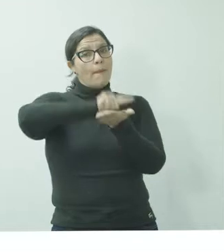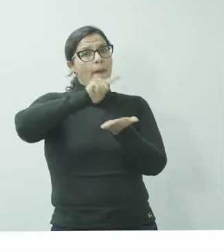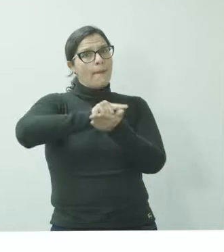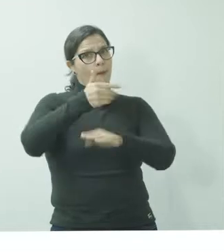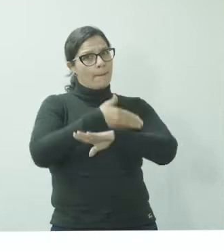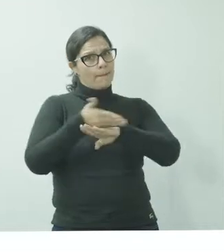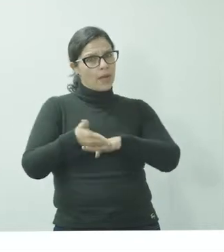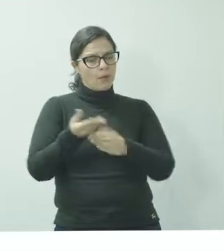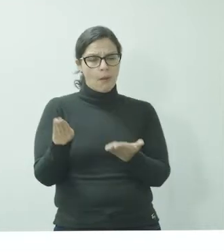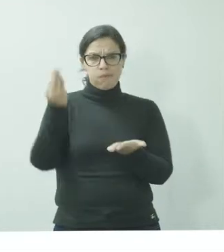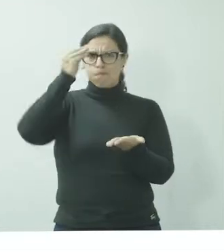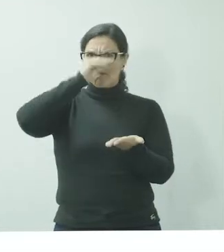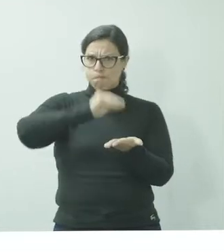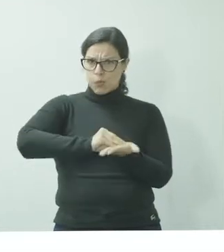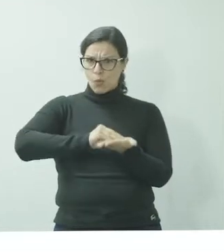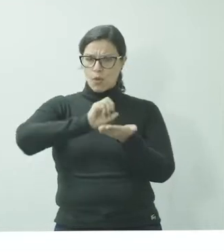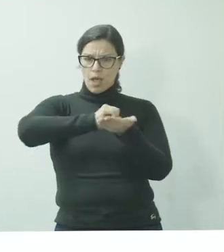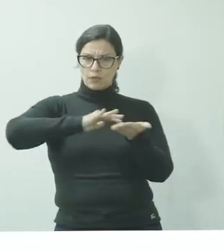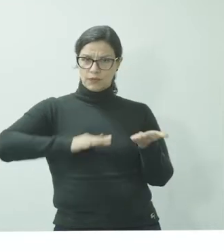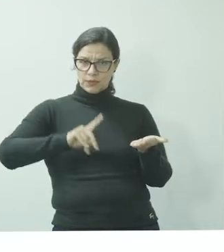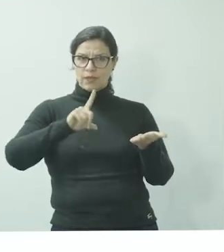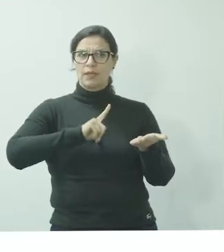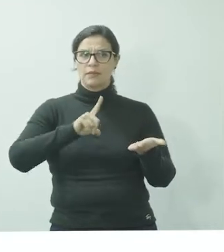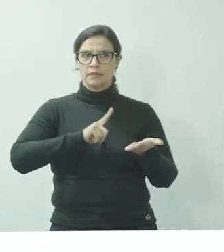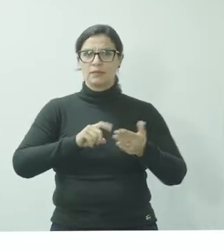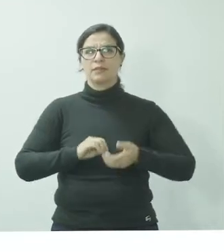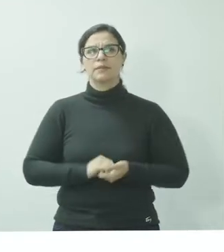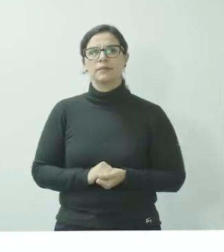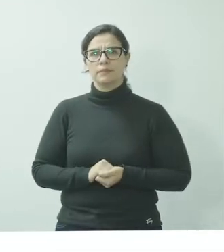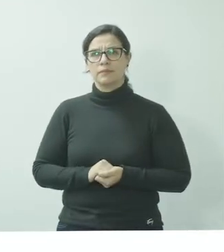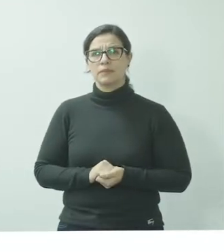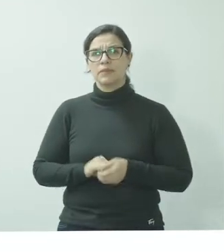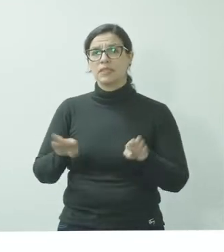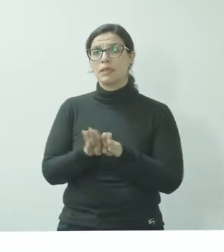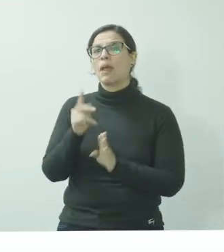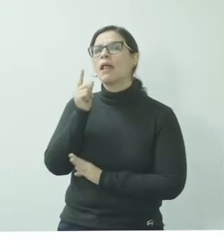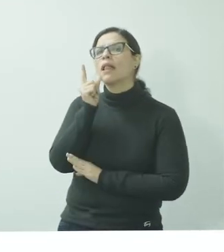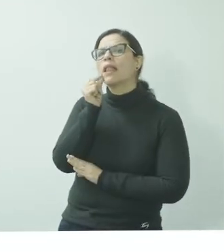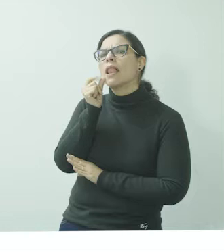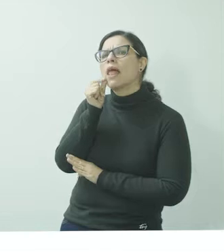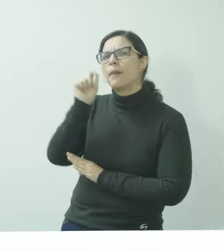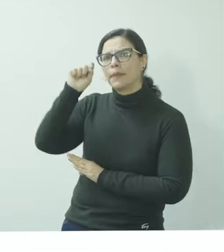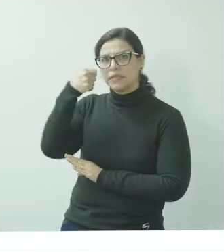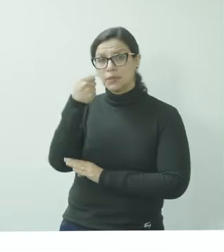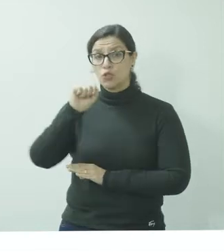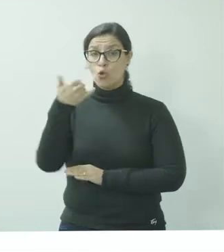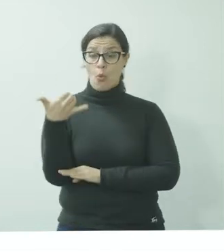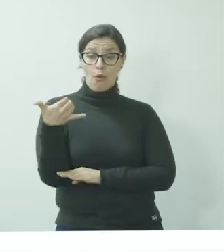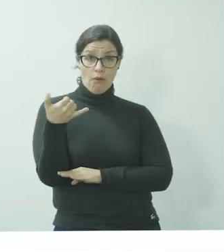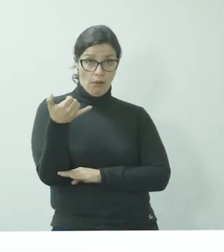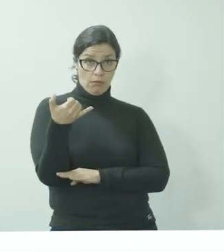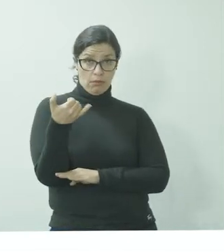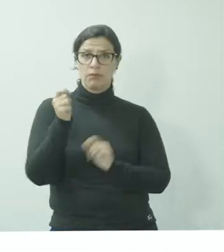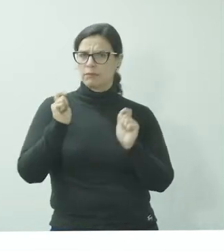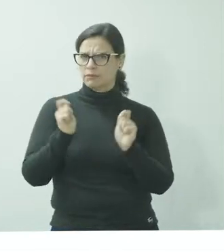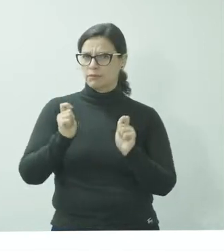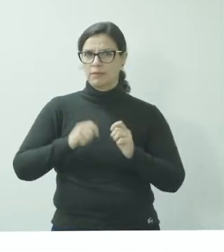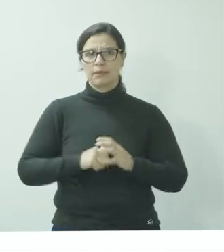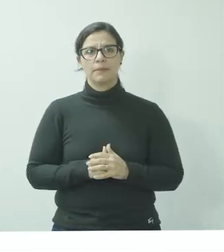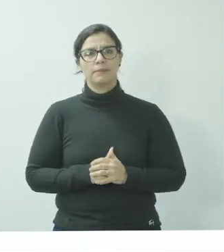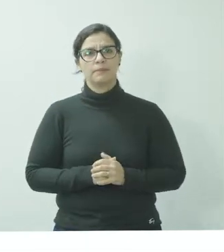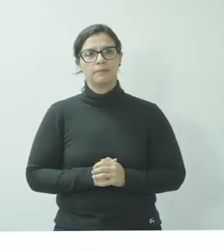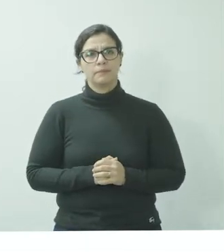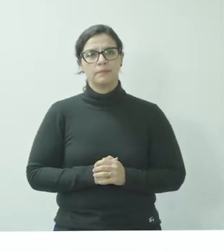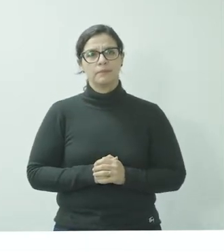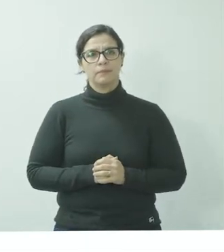lápis preto ou caneta borracha e um apontador